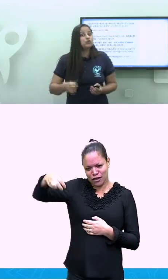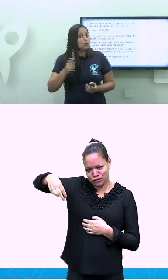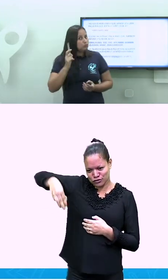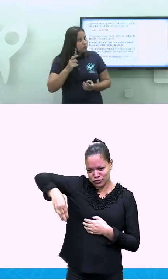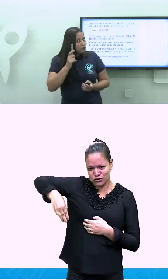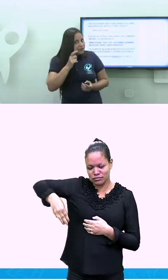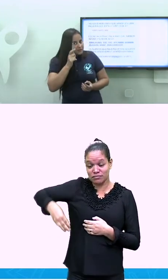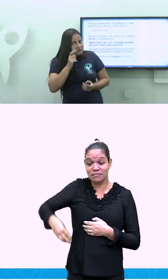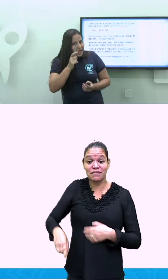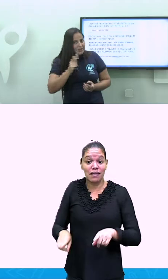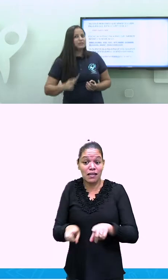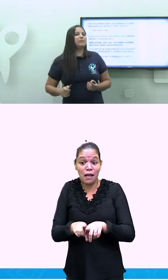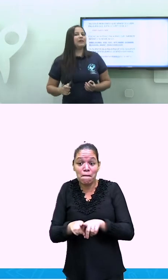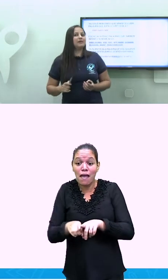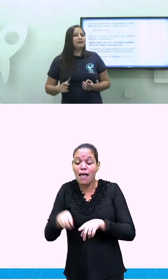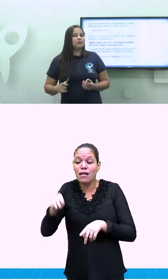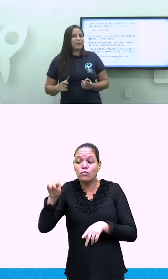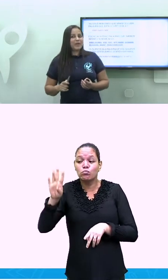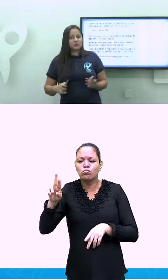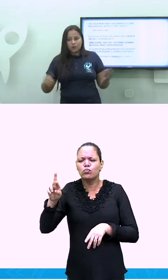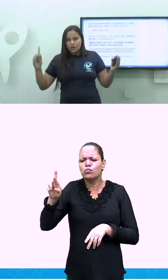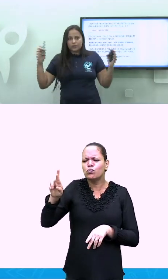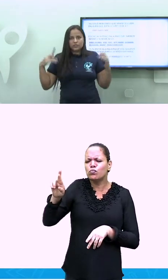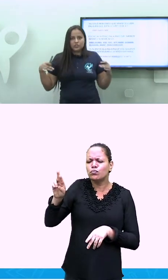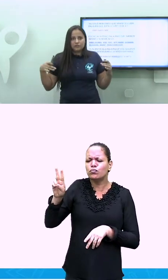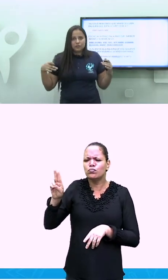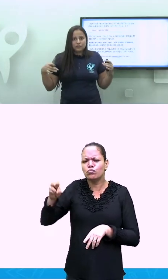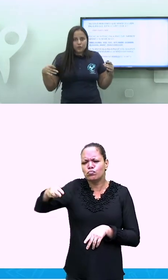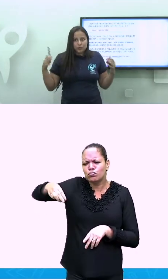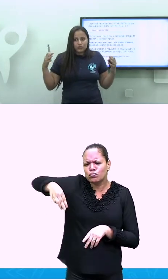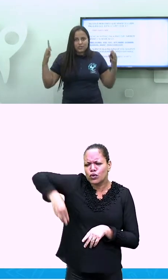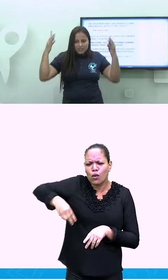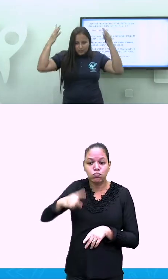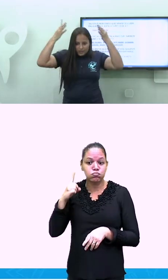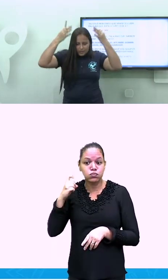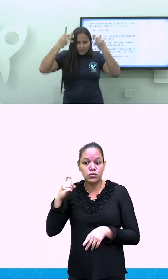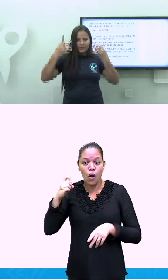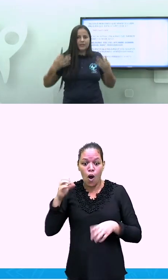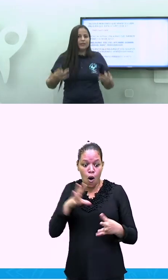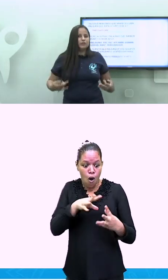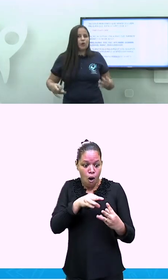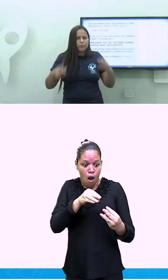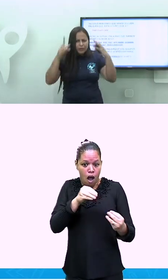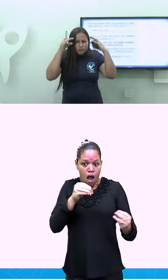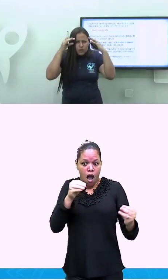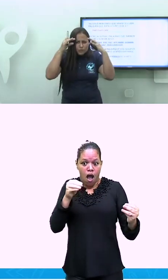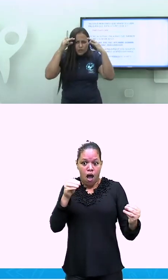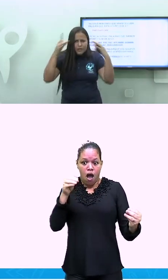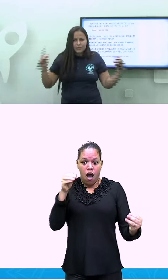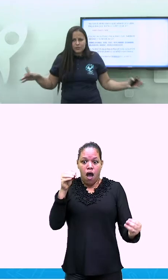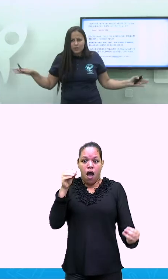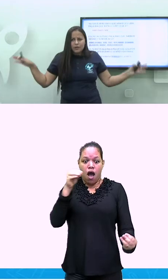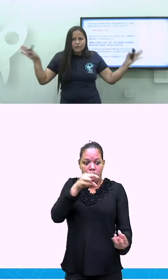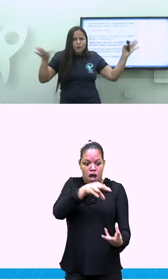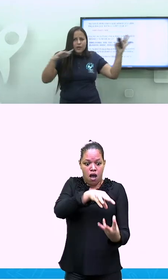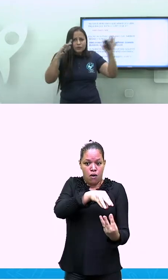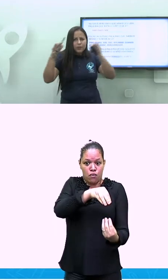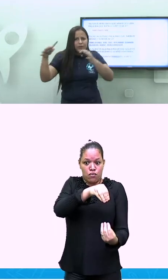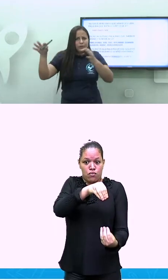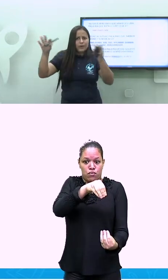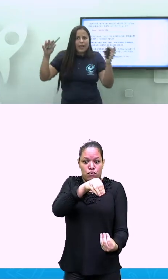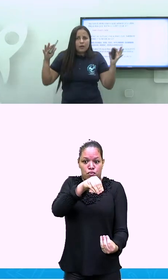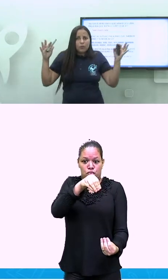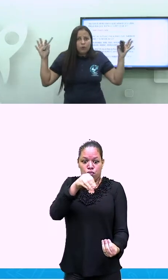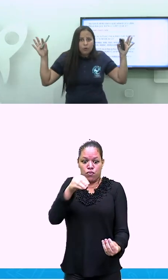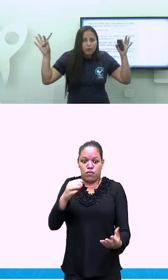Esse é o som do fantasma. Não é mesmo? Quando a gente vê no filme ou no desenho que ele está com aquele lençol branco, só os olhinhos voando